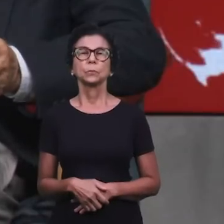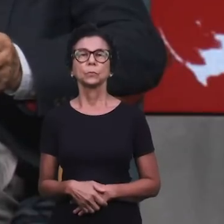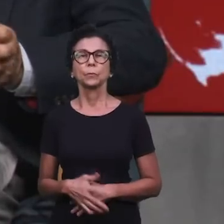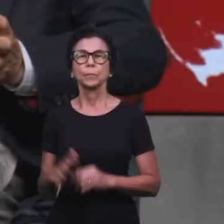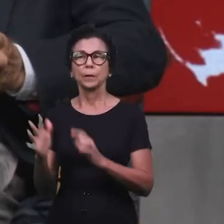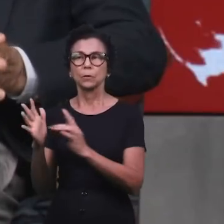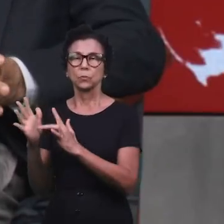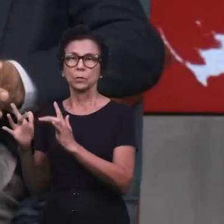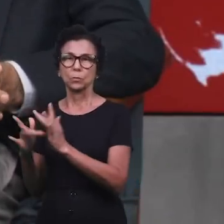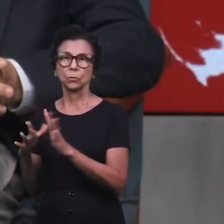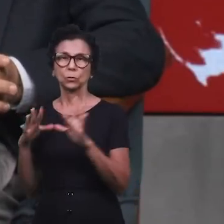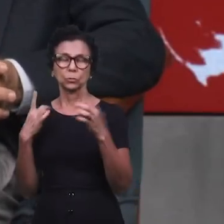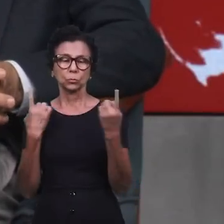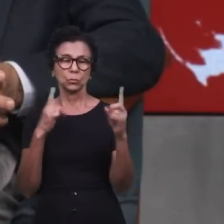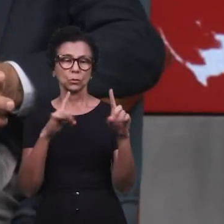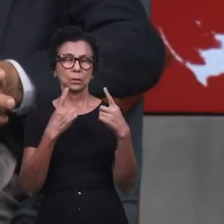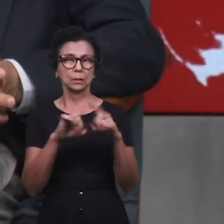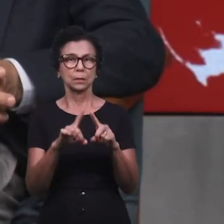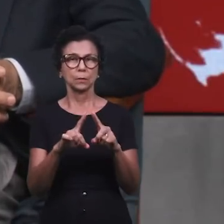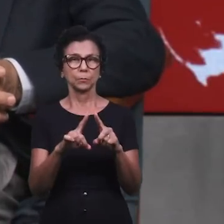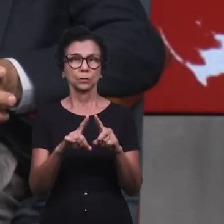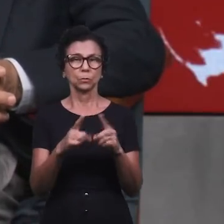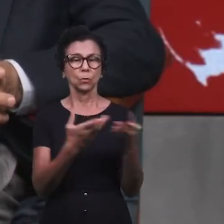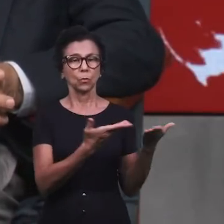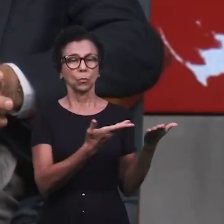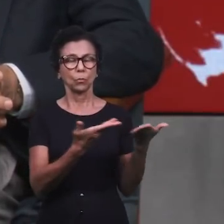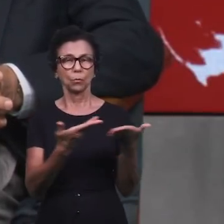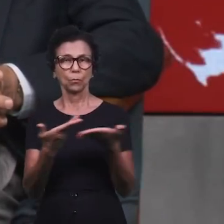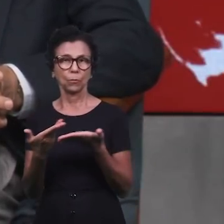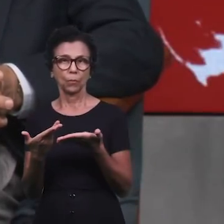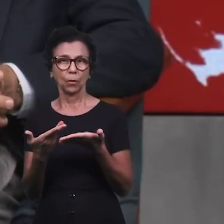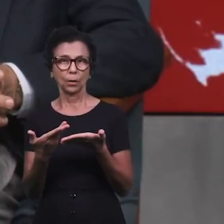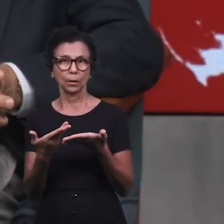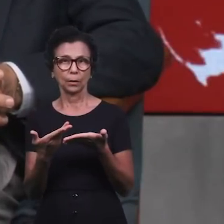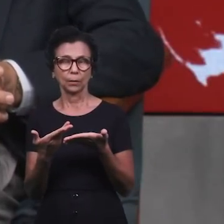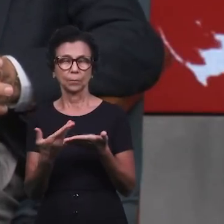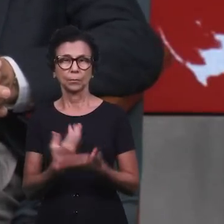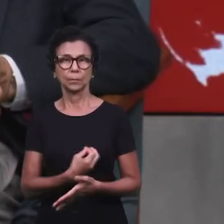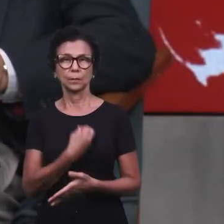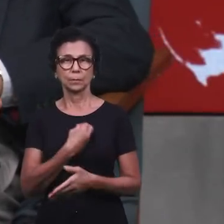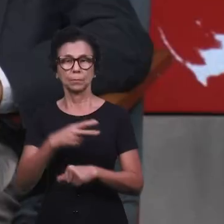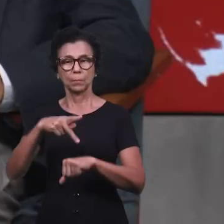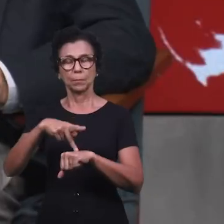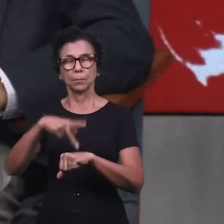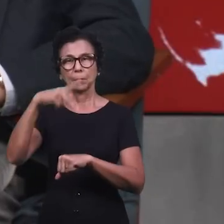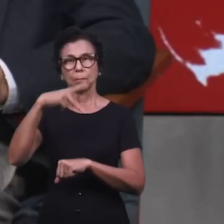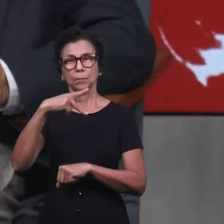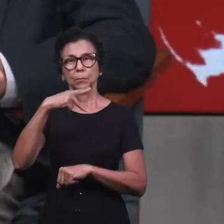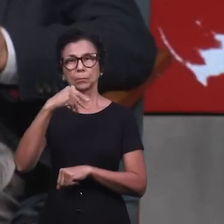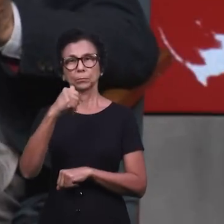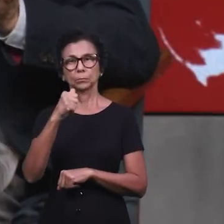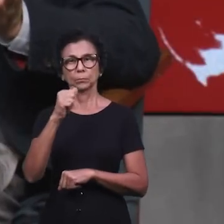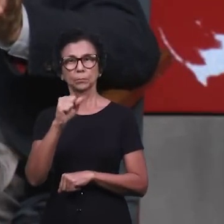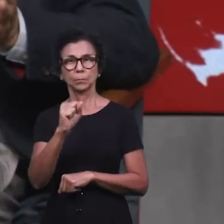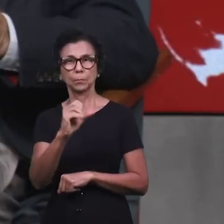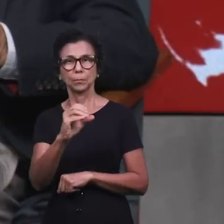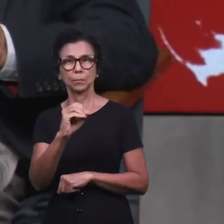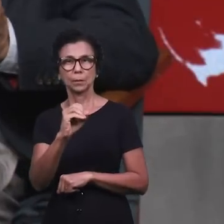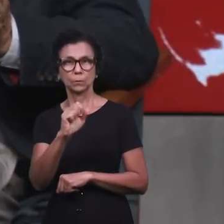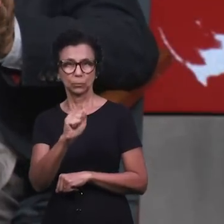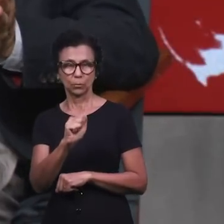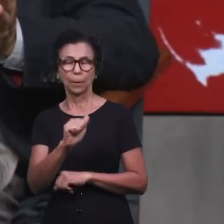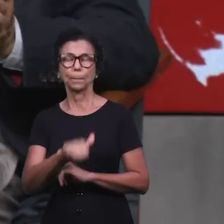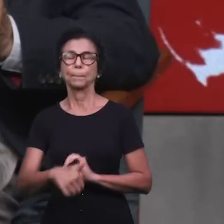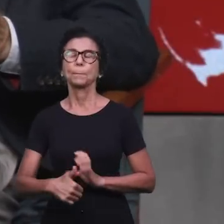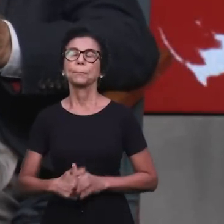os discípulos para a Páscoa. Ora, a primeira pergunta que se faz,